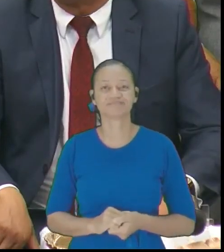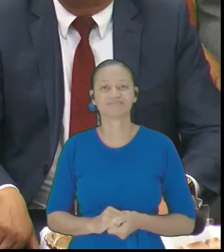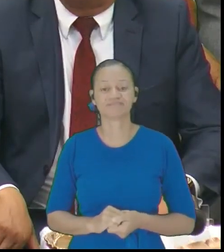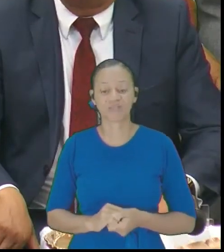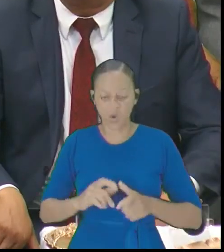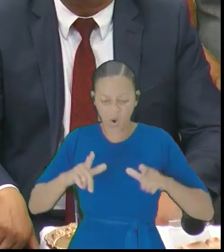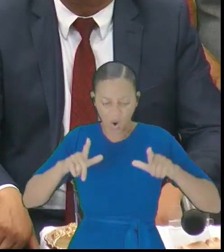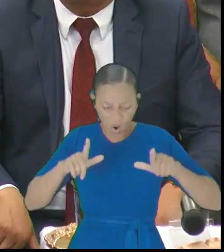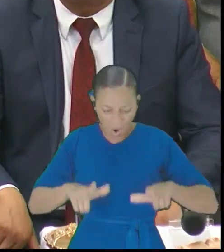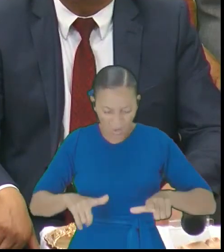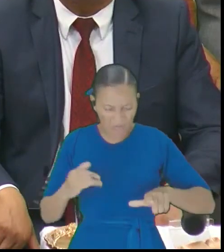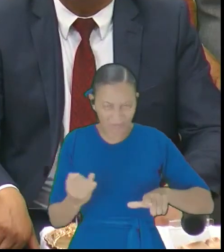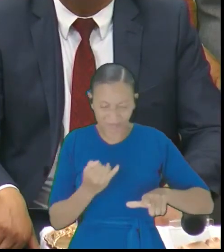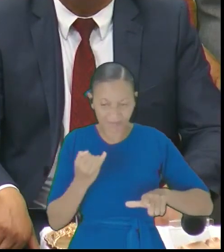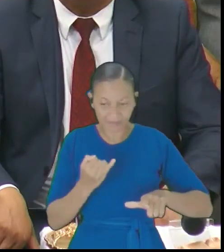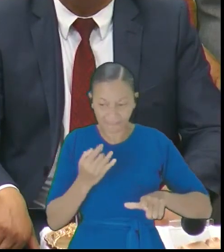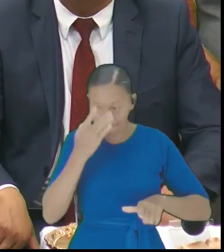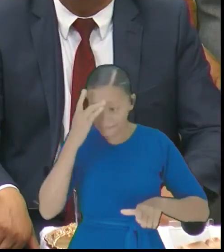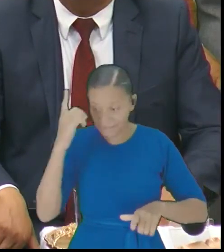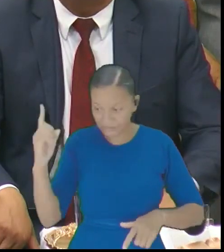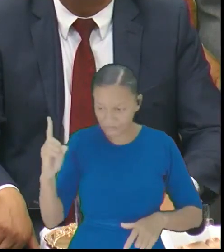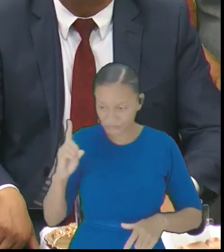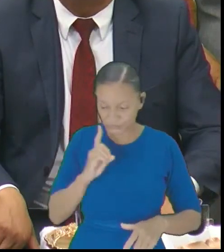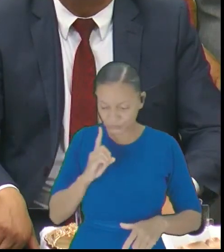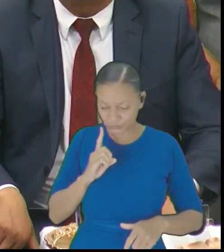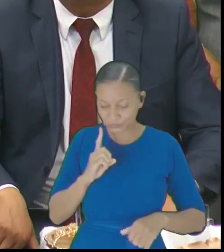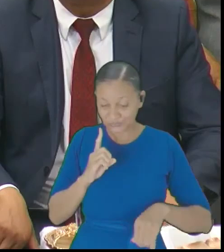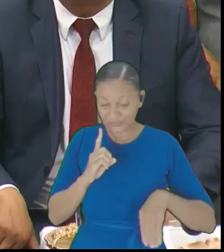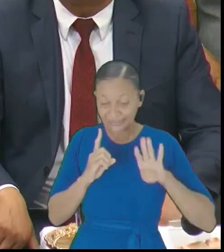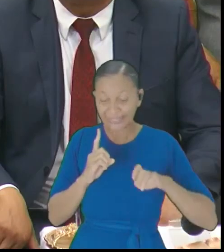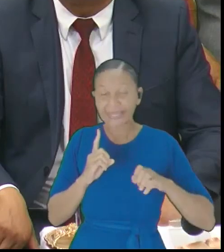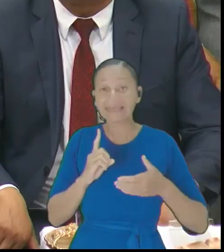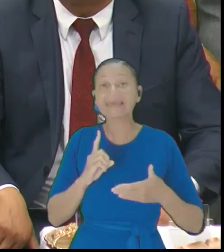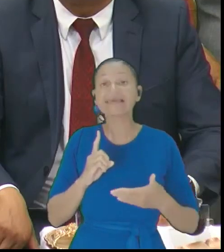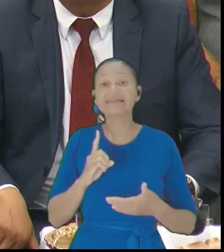Não é onde você está, é com quem você está.